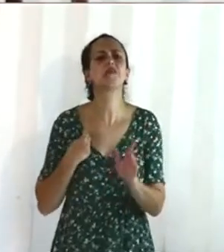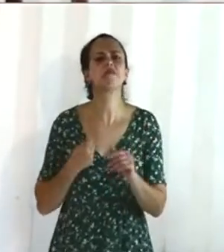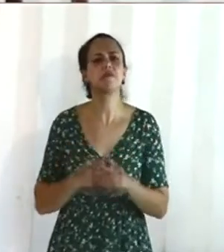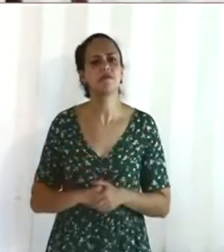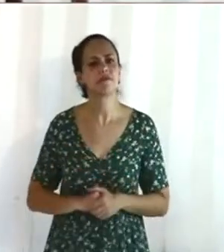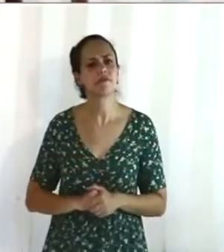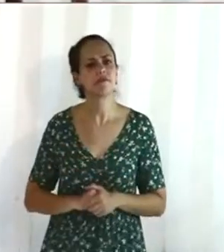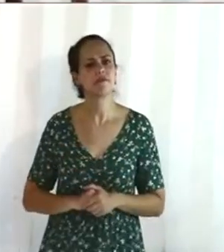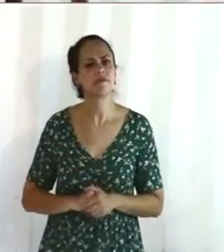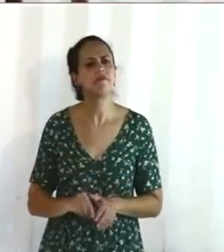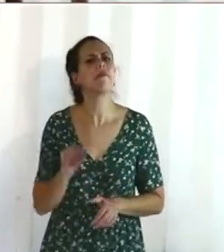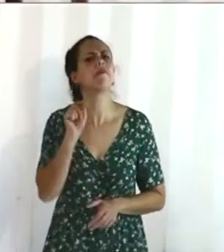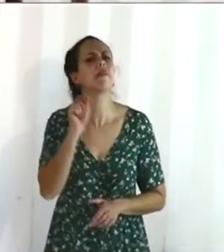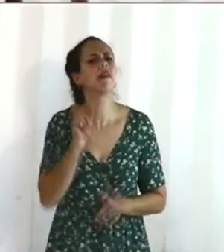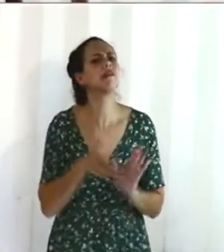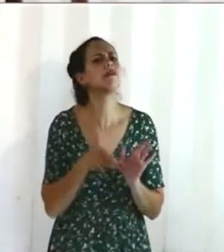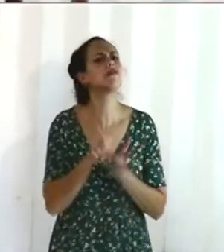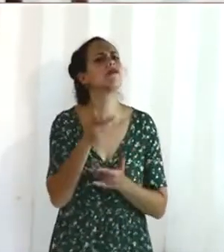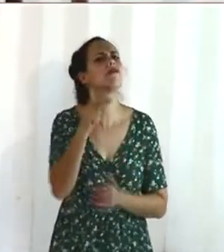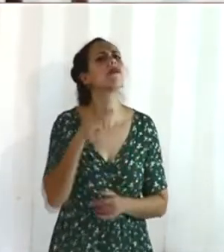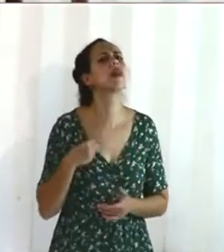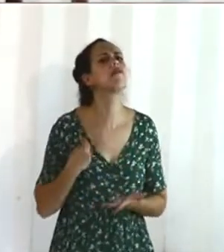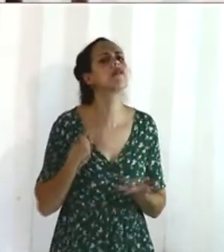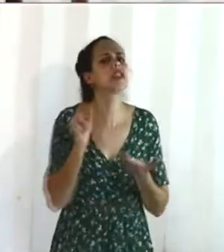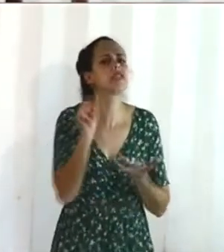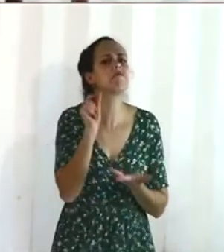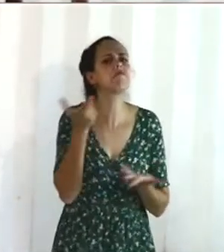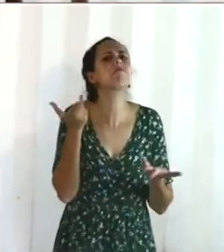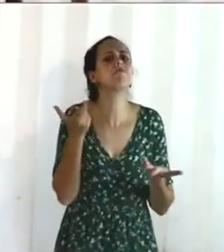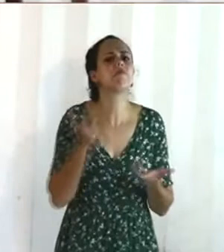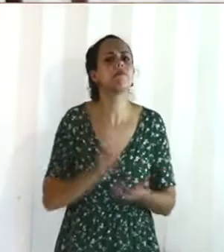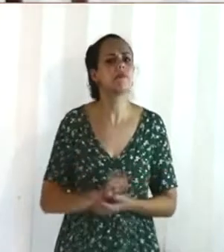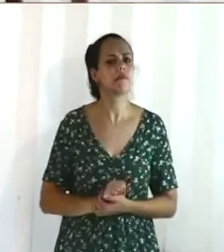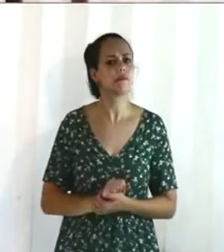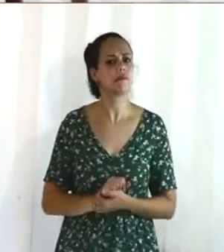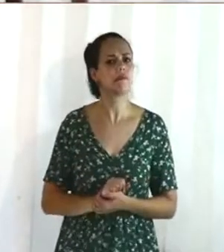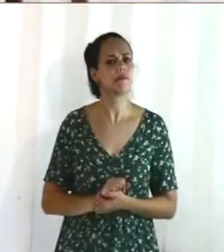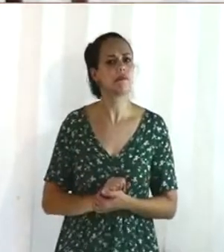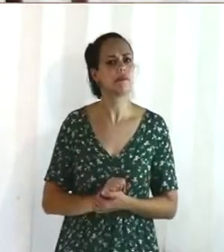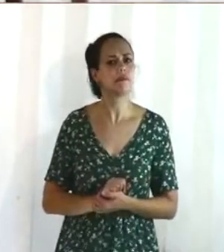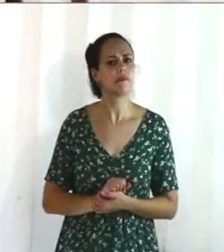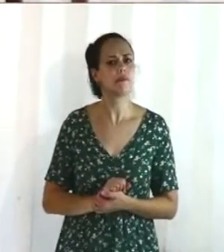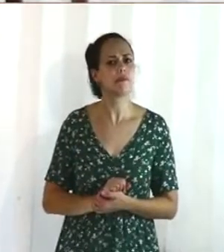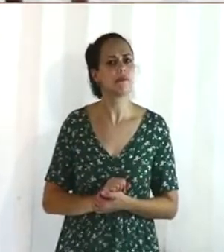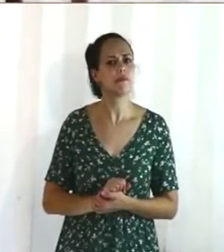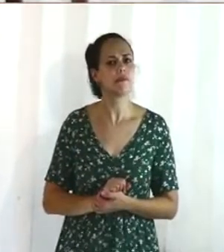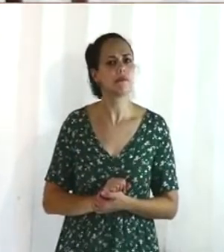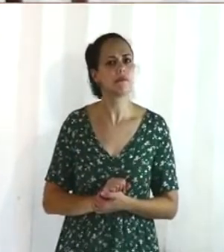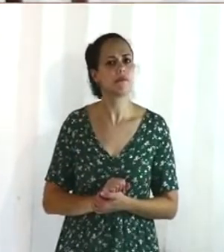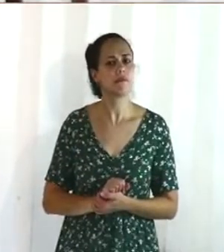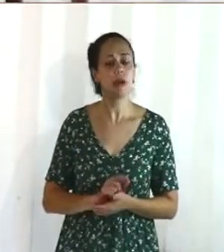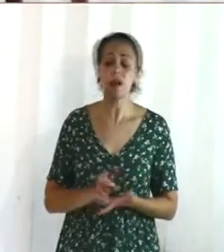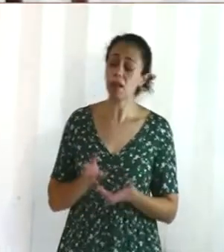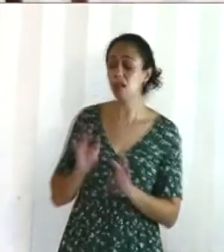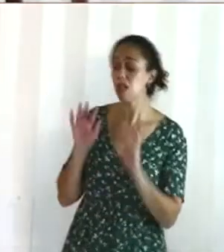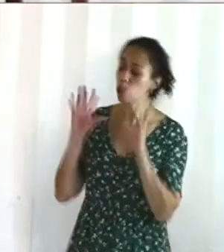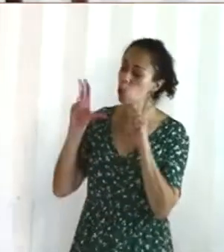Quem é Jesus para você? Será que Jesus é tudo? Ou Jesus é mais do que tudo?